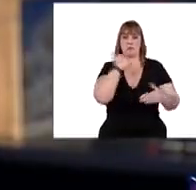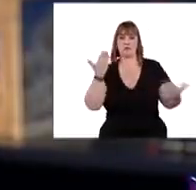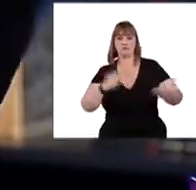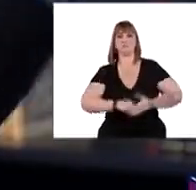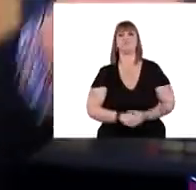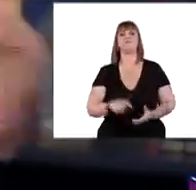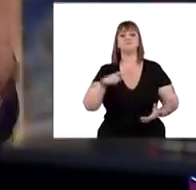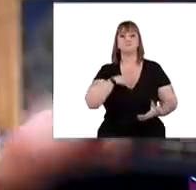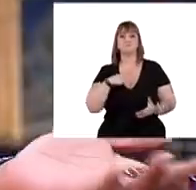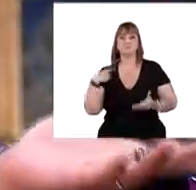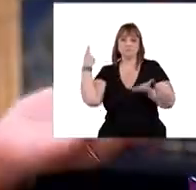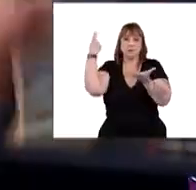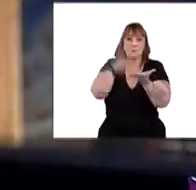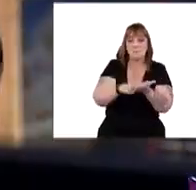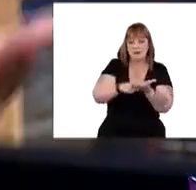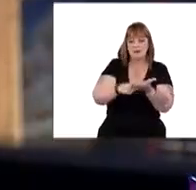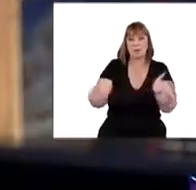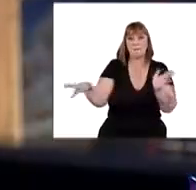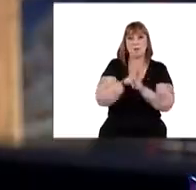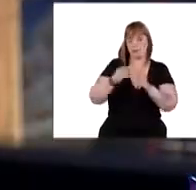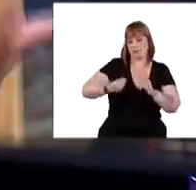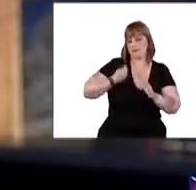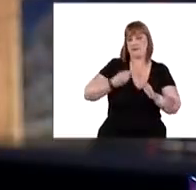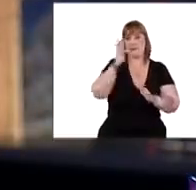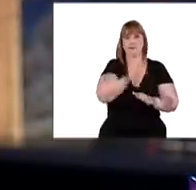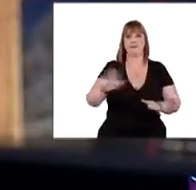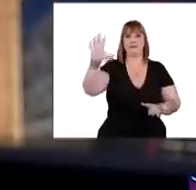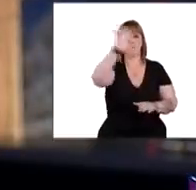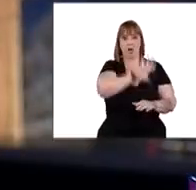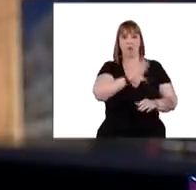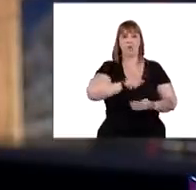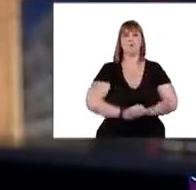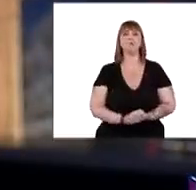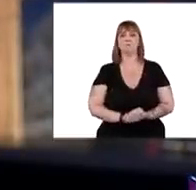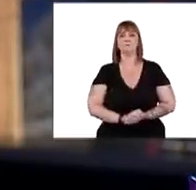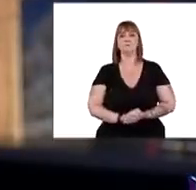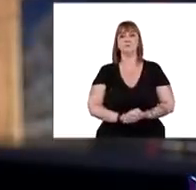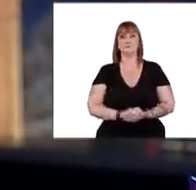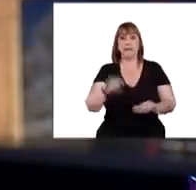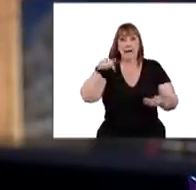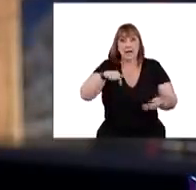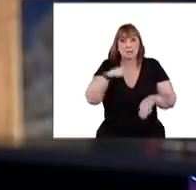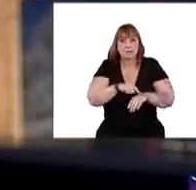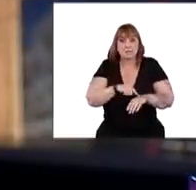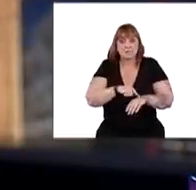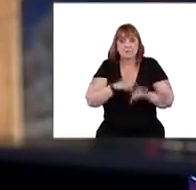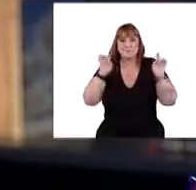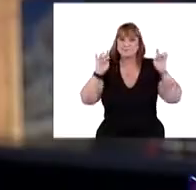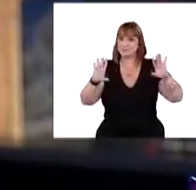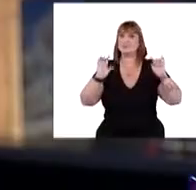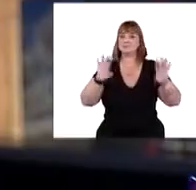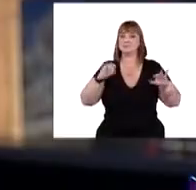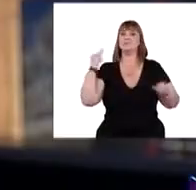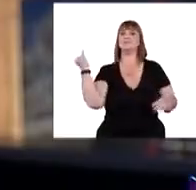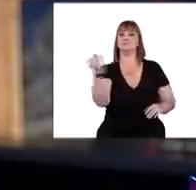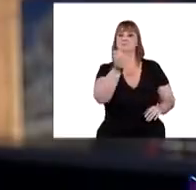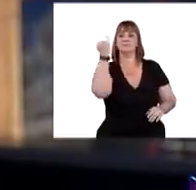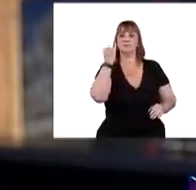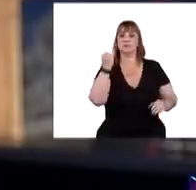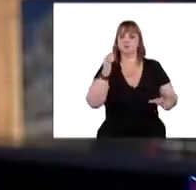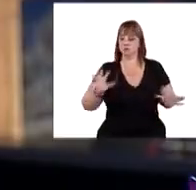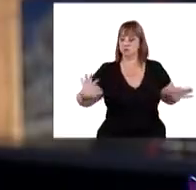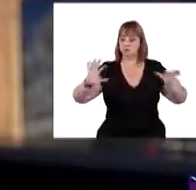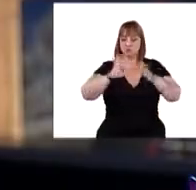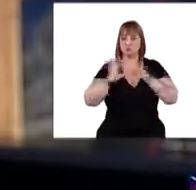um pacto, né, pela vida das mulheres, um pacto federal pela vida das mulheres. E nesse momento, em especial, é importante a gente se